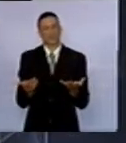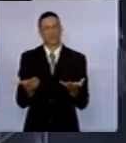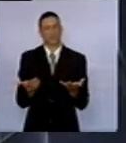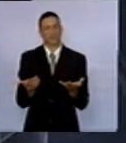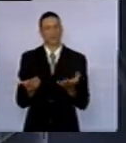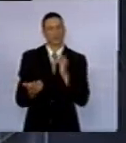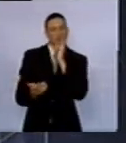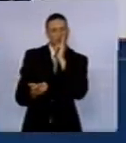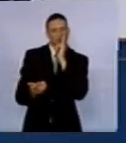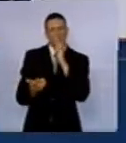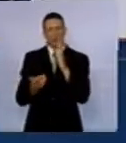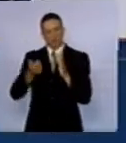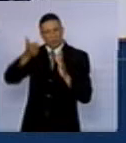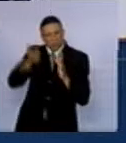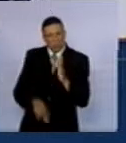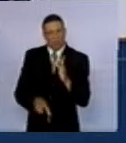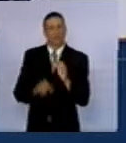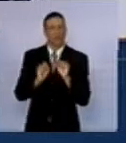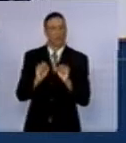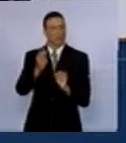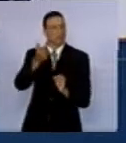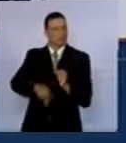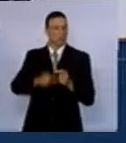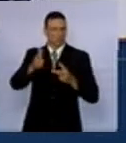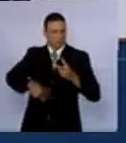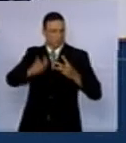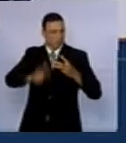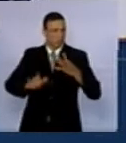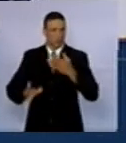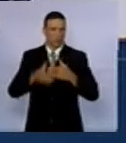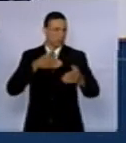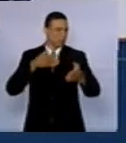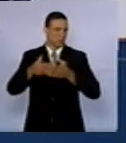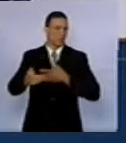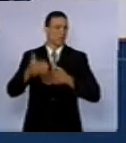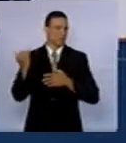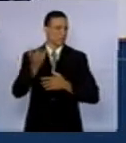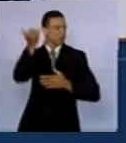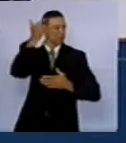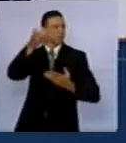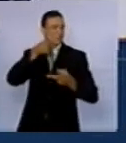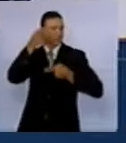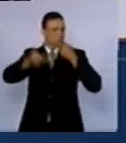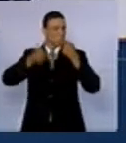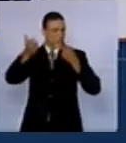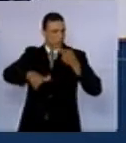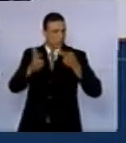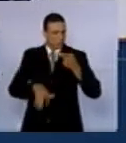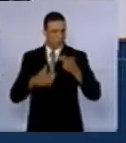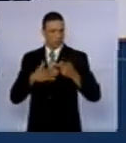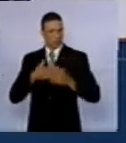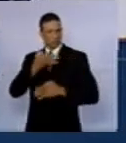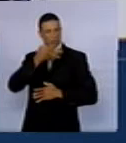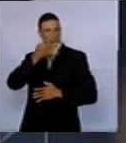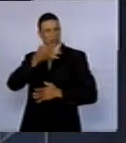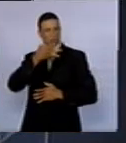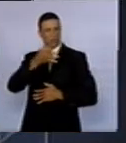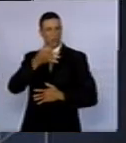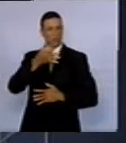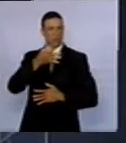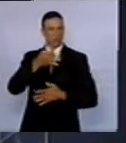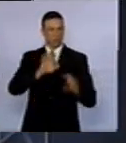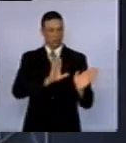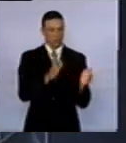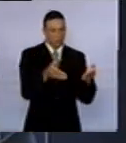não é suficiente repetir isso quantas vezes for necessário, porque existe uma visão de que, na verdade, o